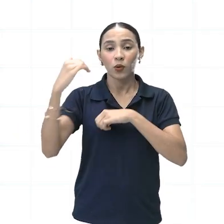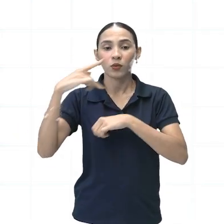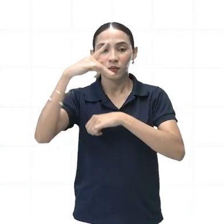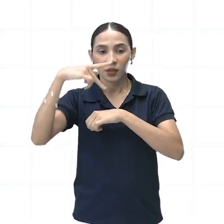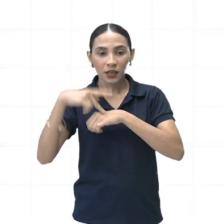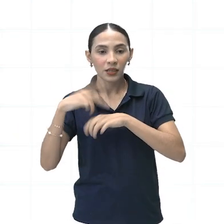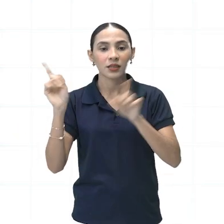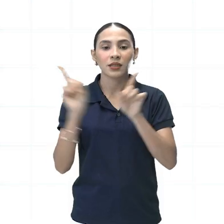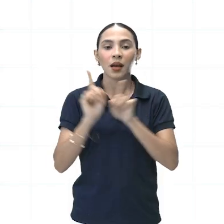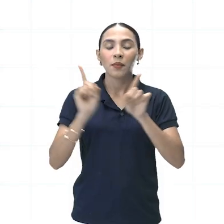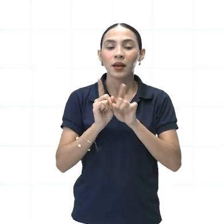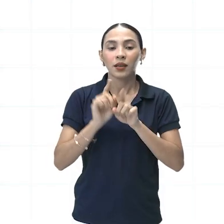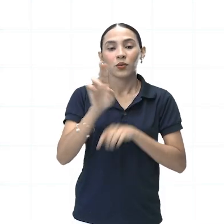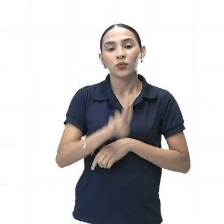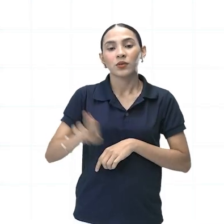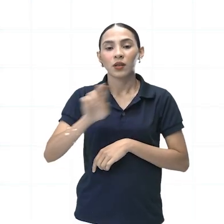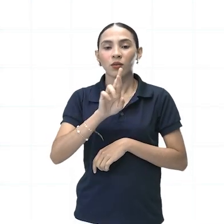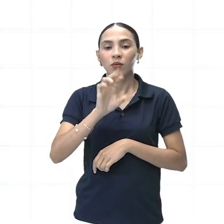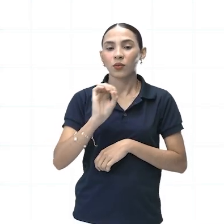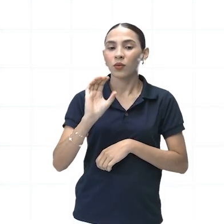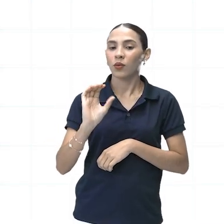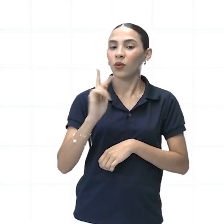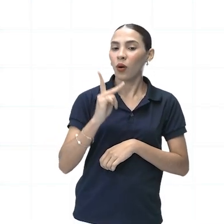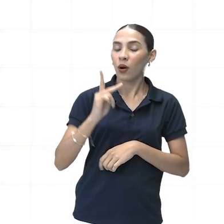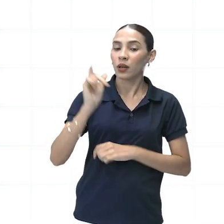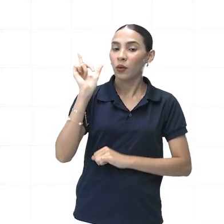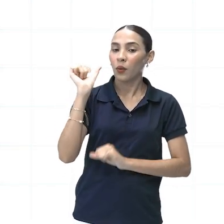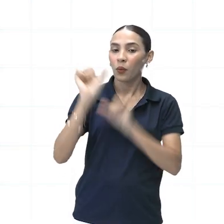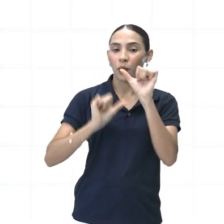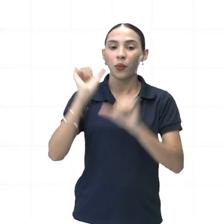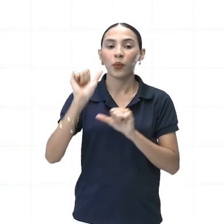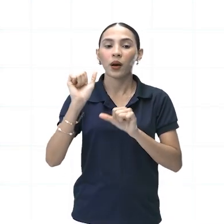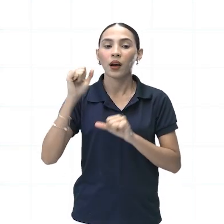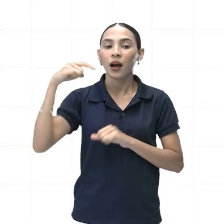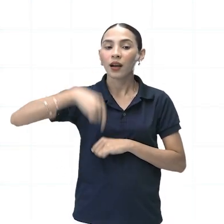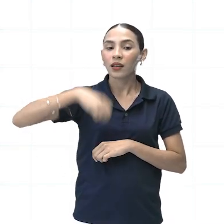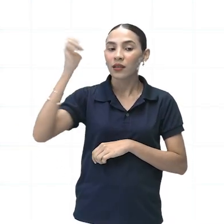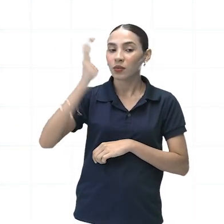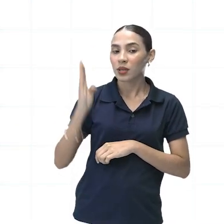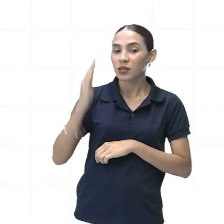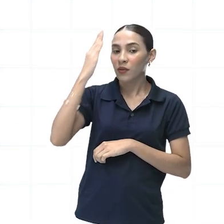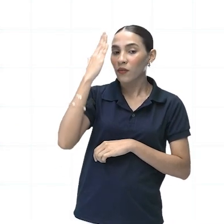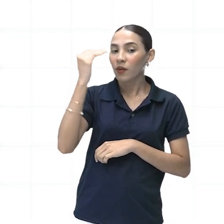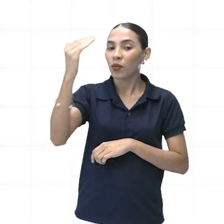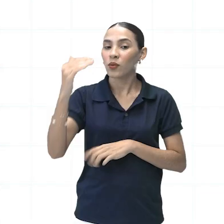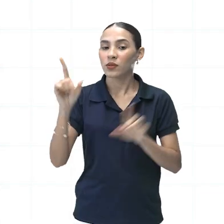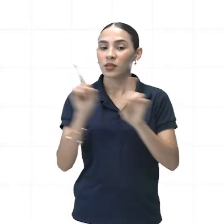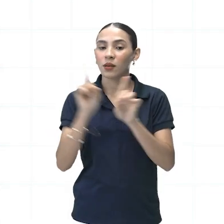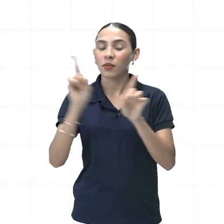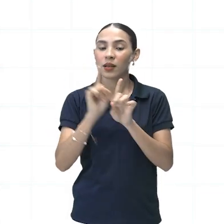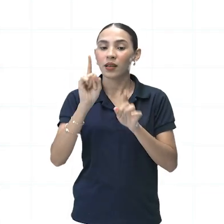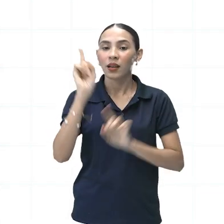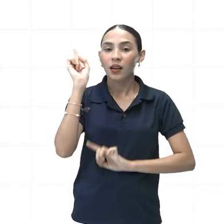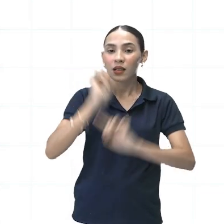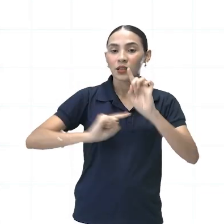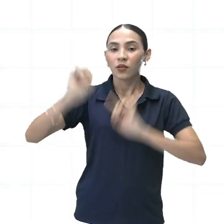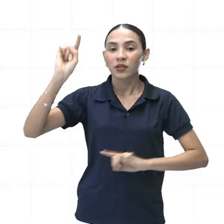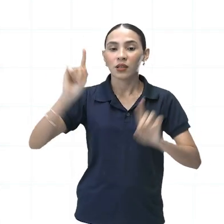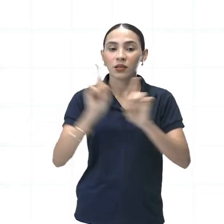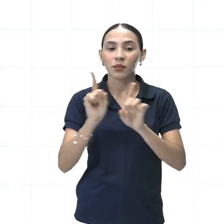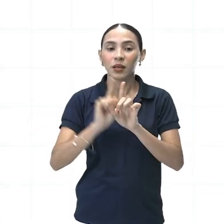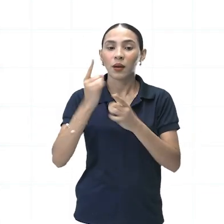e foi através dela que o rock se popularizou no Brasil, o que acabou levando a